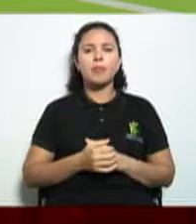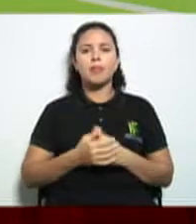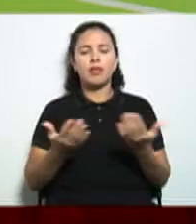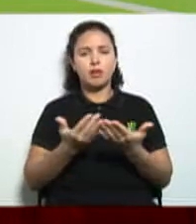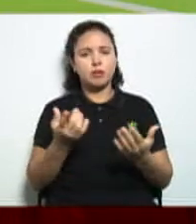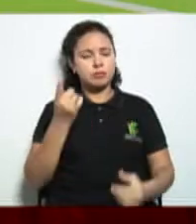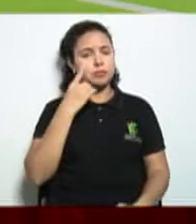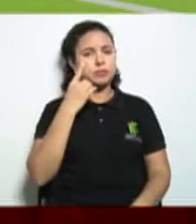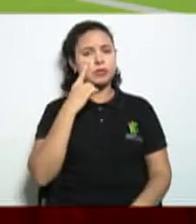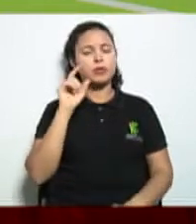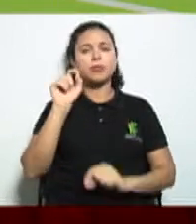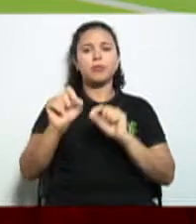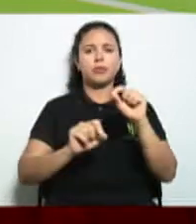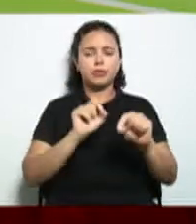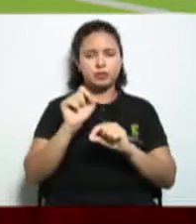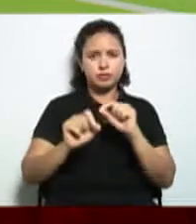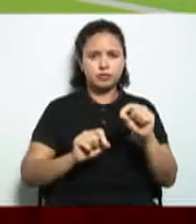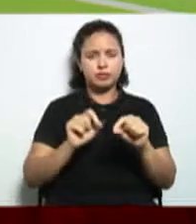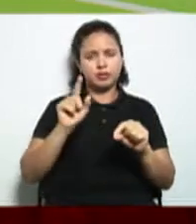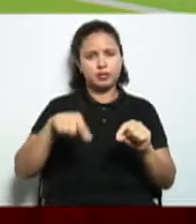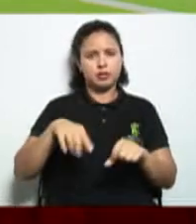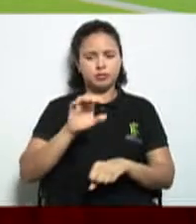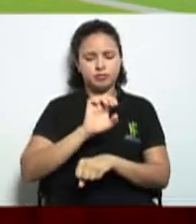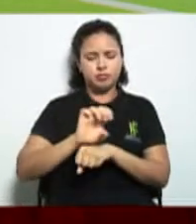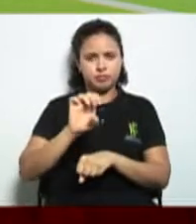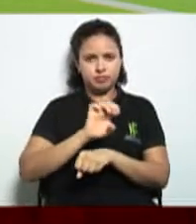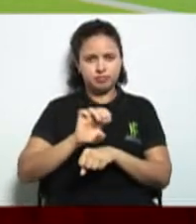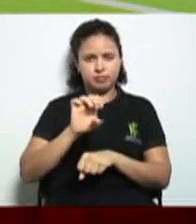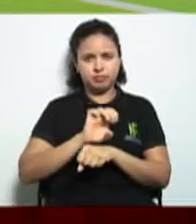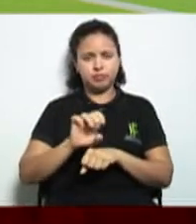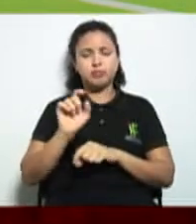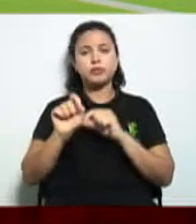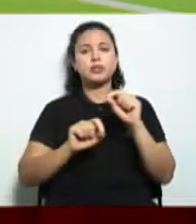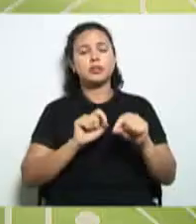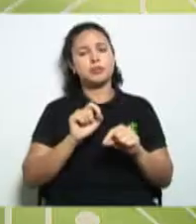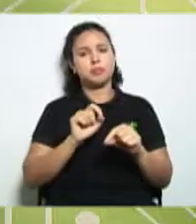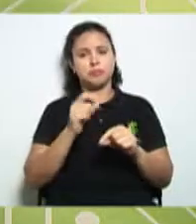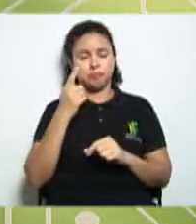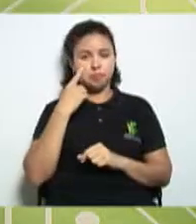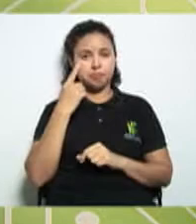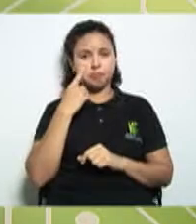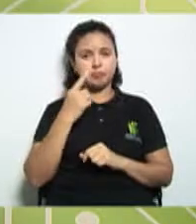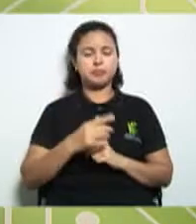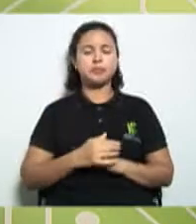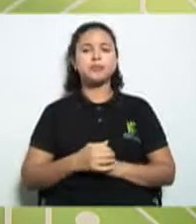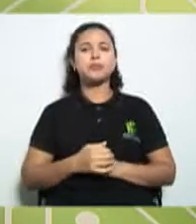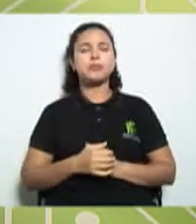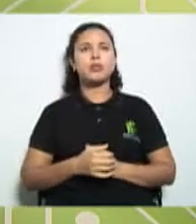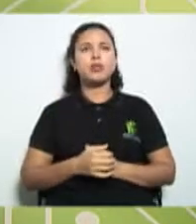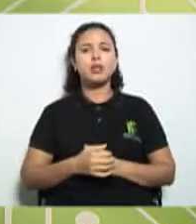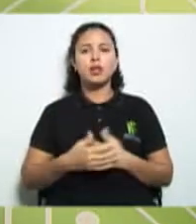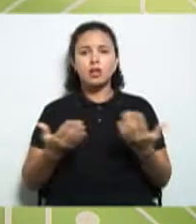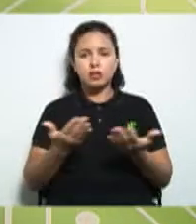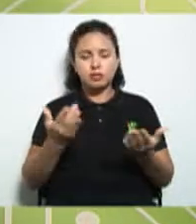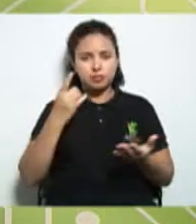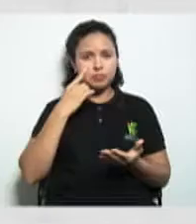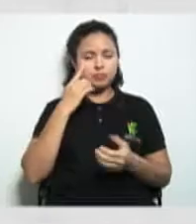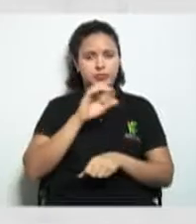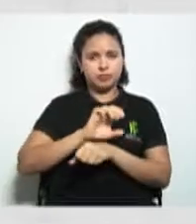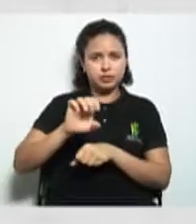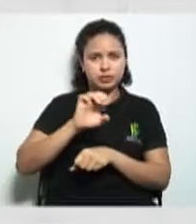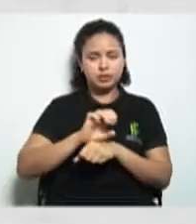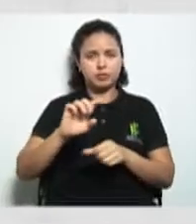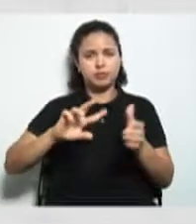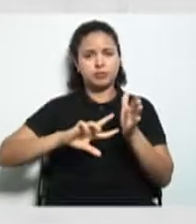ver agora. O que é o estágio? O que ele é? Então, vamos lá, né, professora? Vamos ver o que é o estágio. Olha aí, o